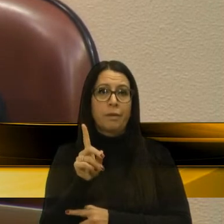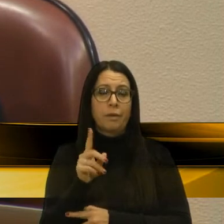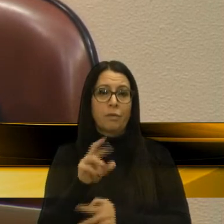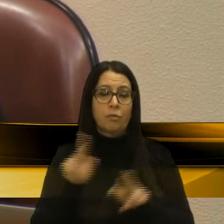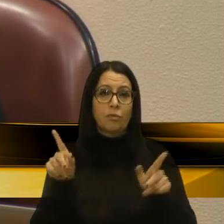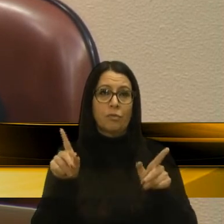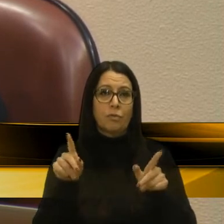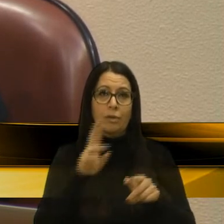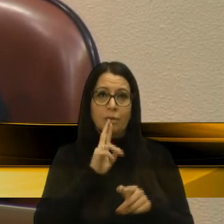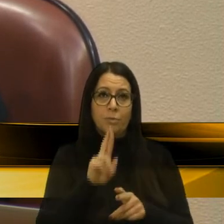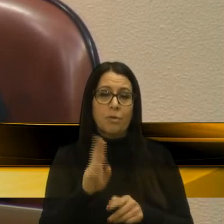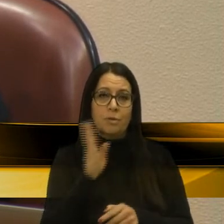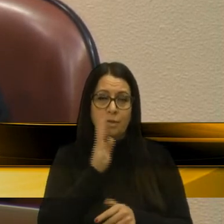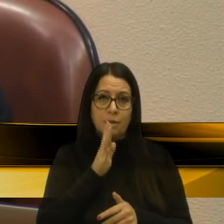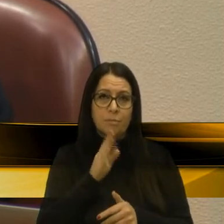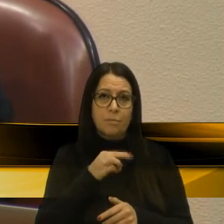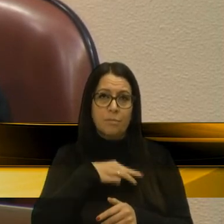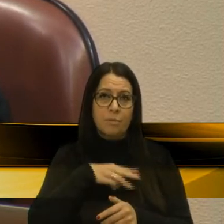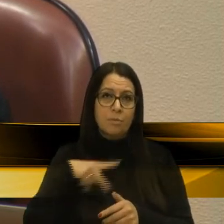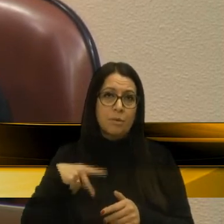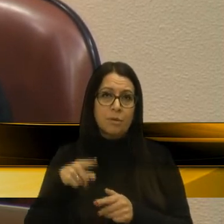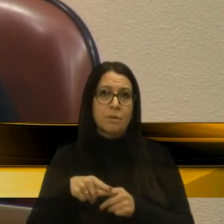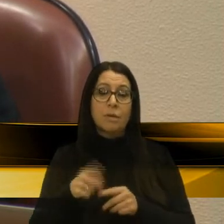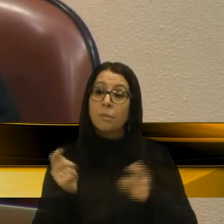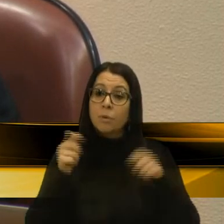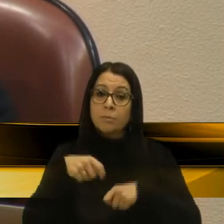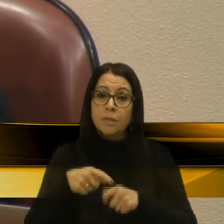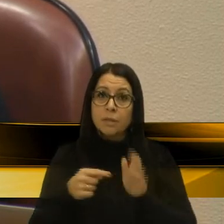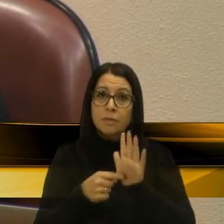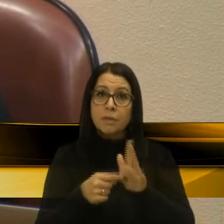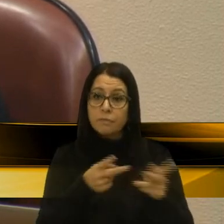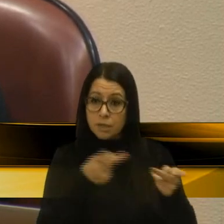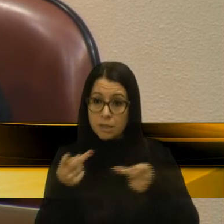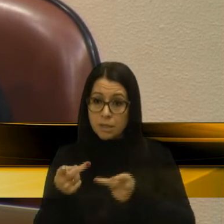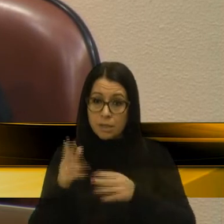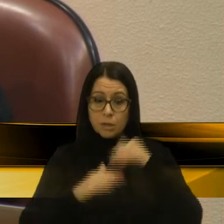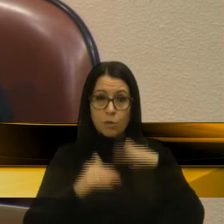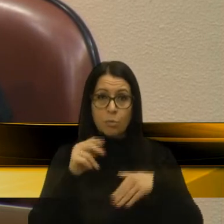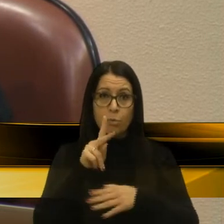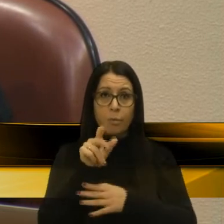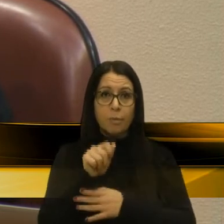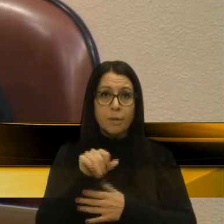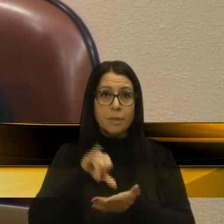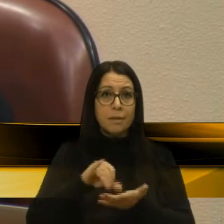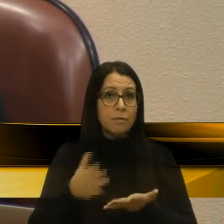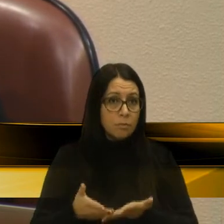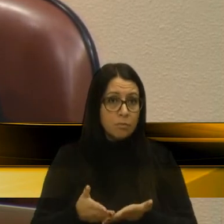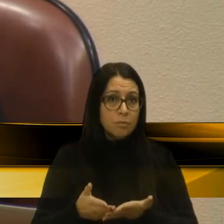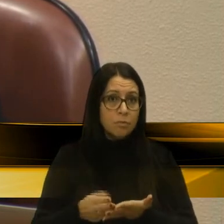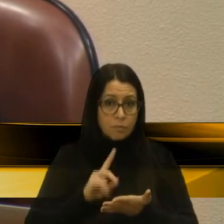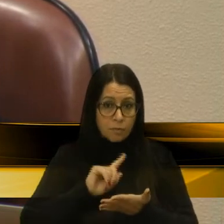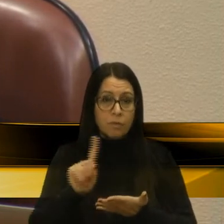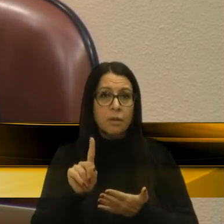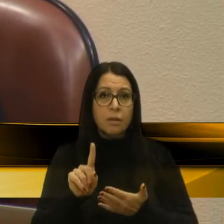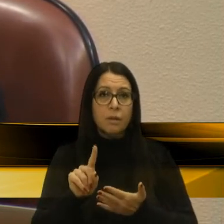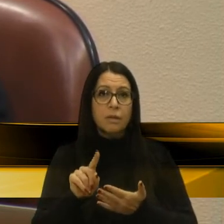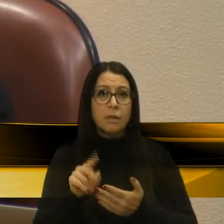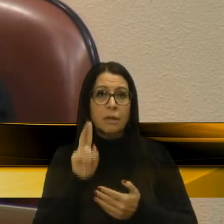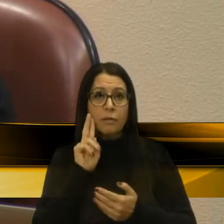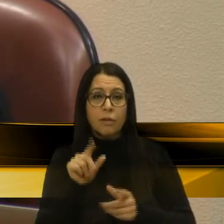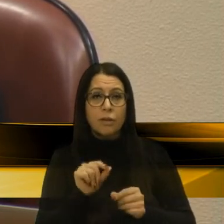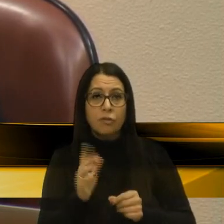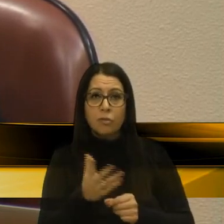contas, o Tribunal de Contas acionando essas empresas. Então é esse tipo de empresa que vem aqui buscar essa terceirização,